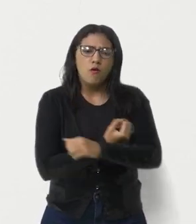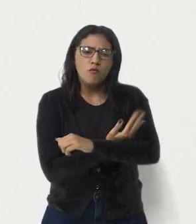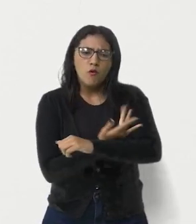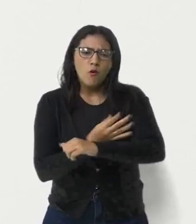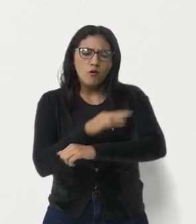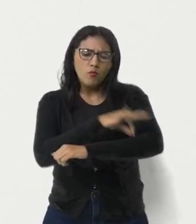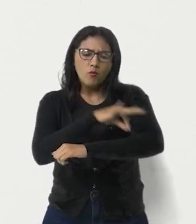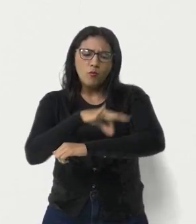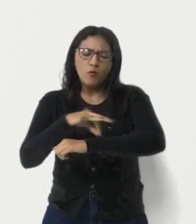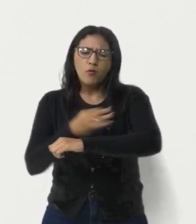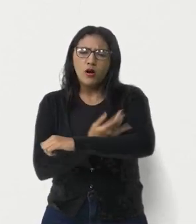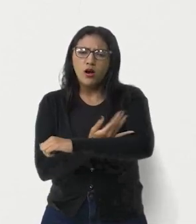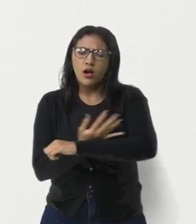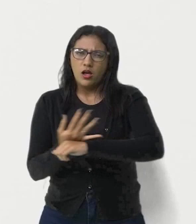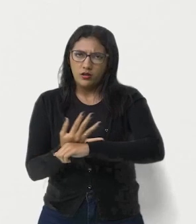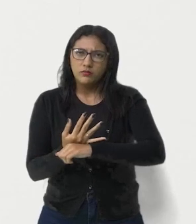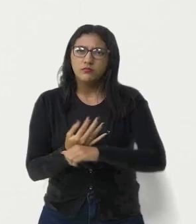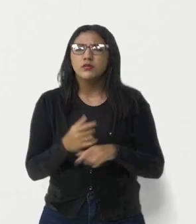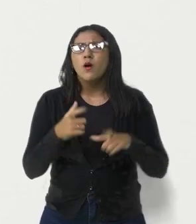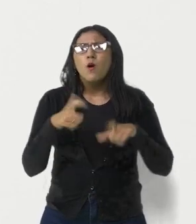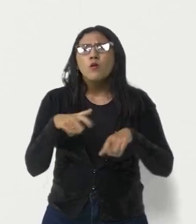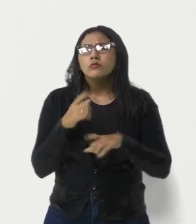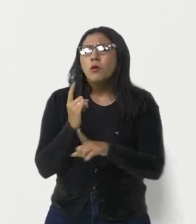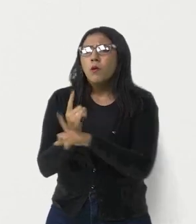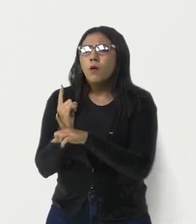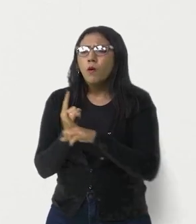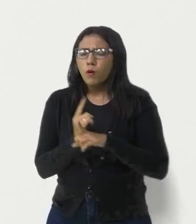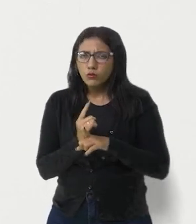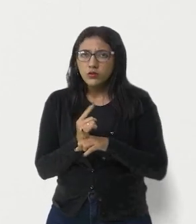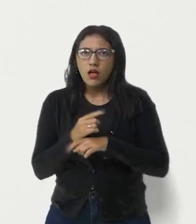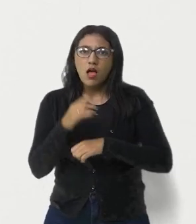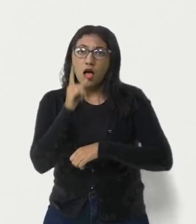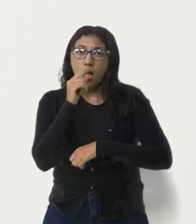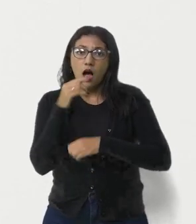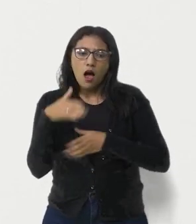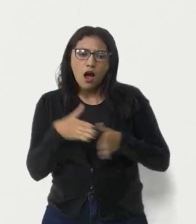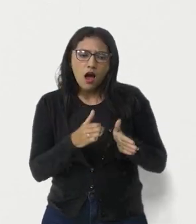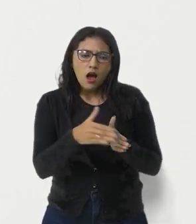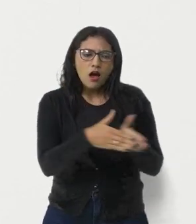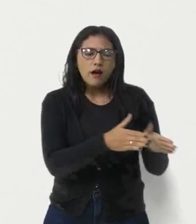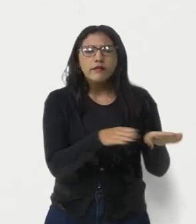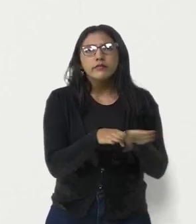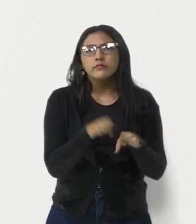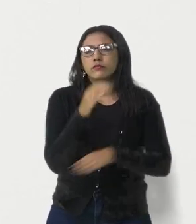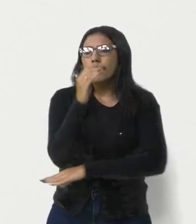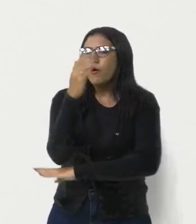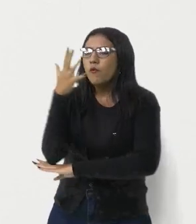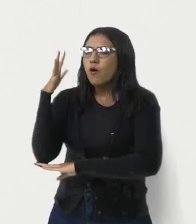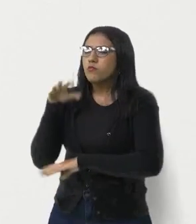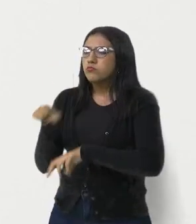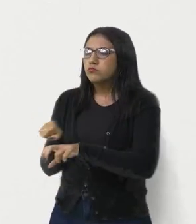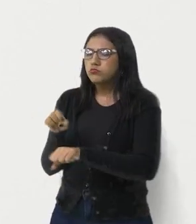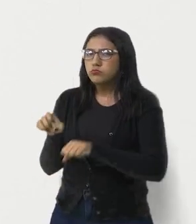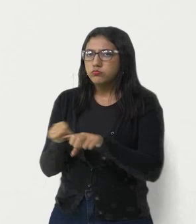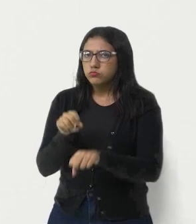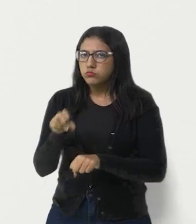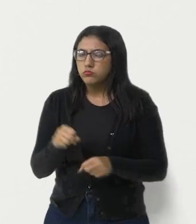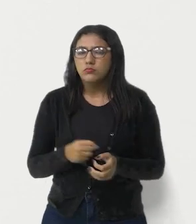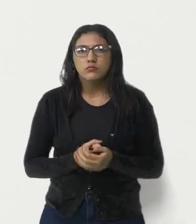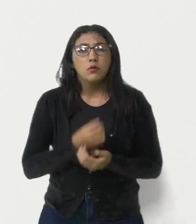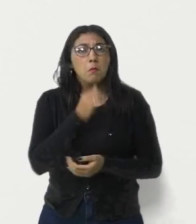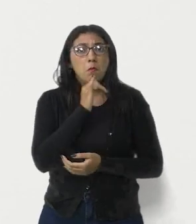da onde é que eles vão tirar esses recursos? Da mata ou então dos rios para poder sobreviver. A gente vai ter, por exemplo,